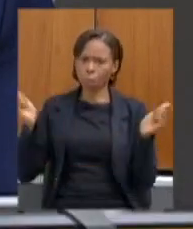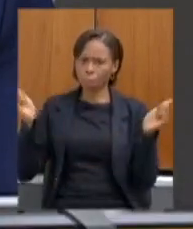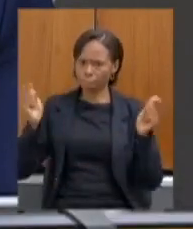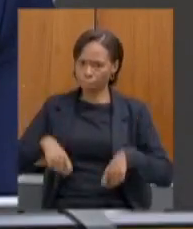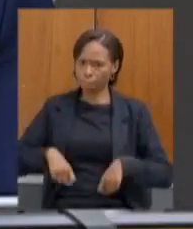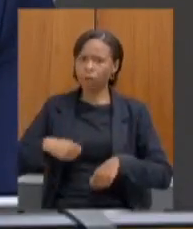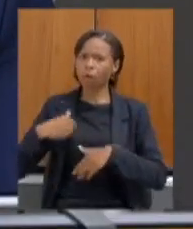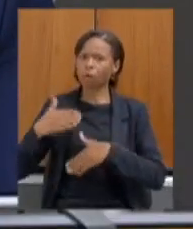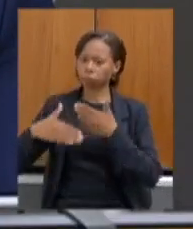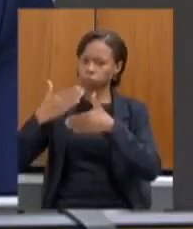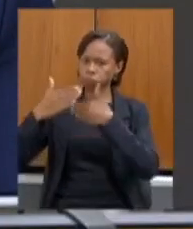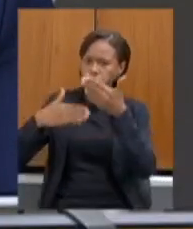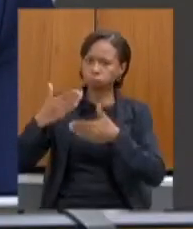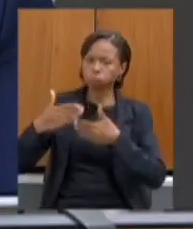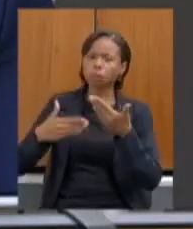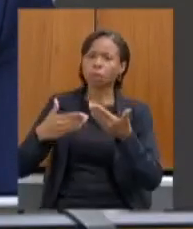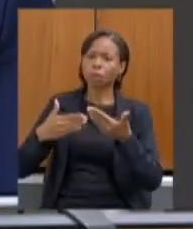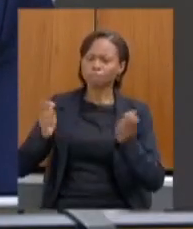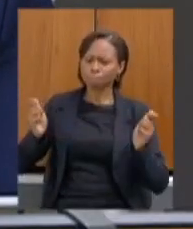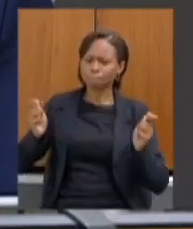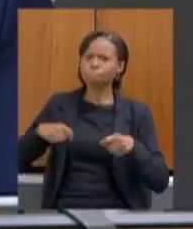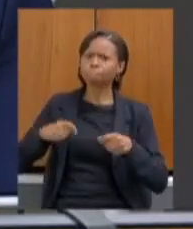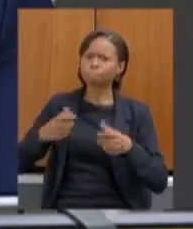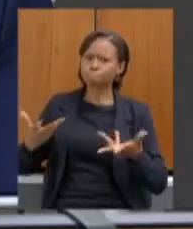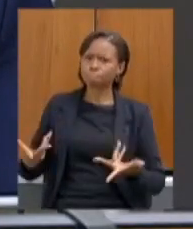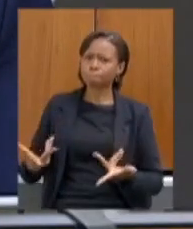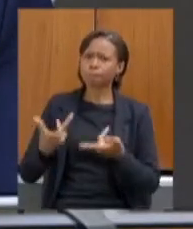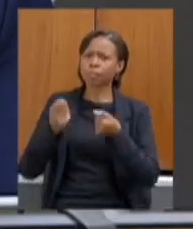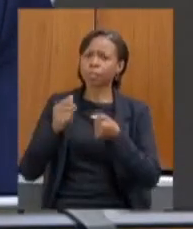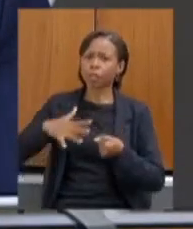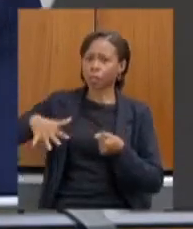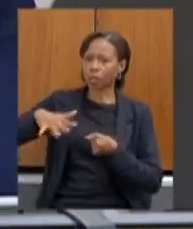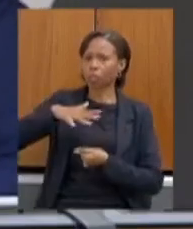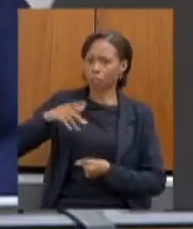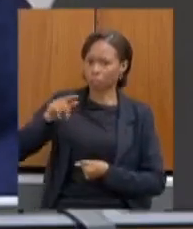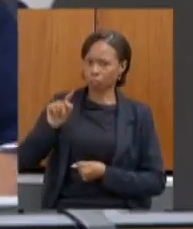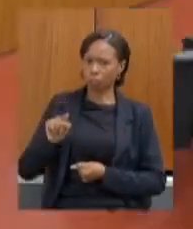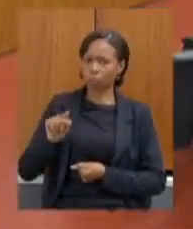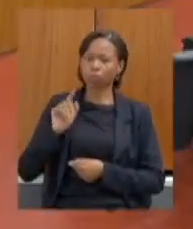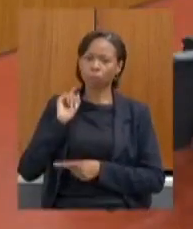de forma muito efetiva e eficiente para todos na região do nosso Estado.